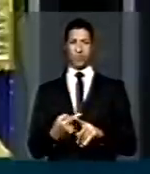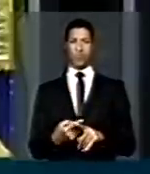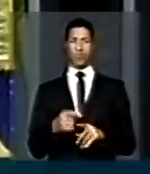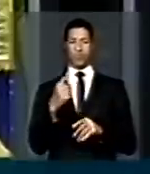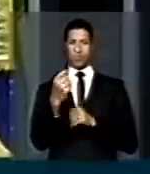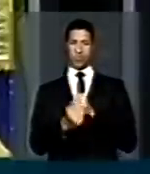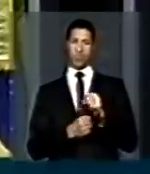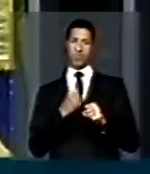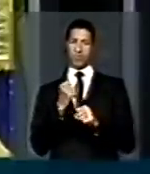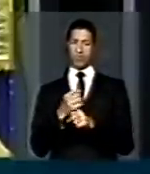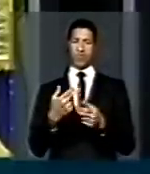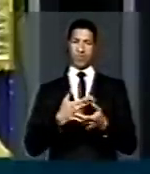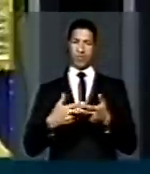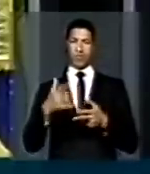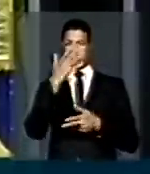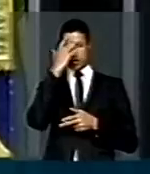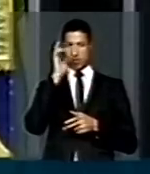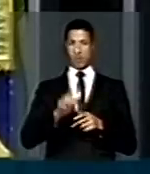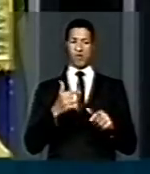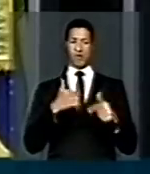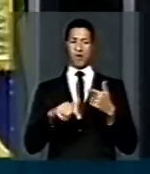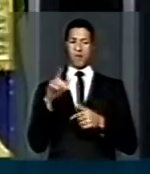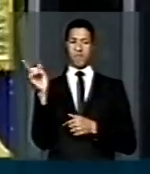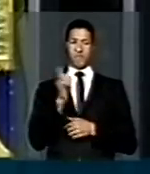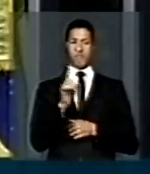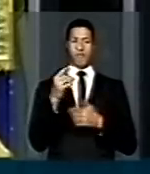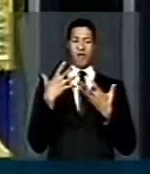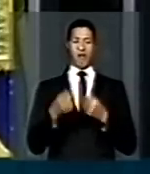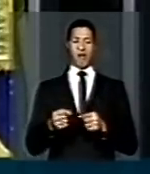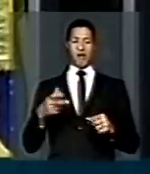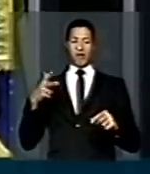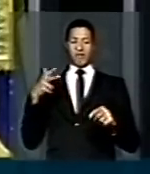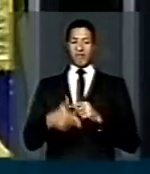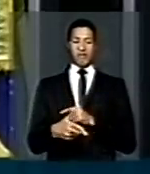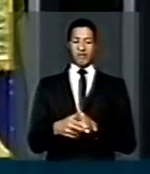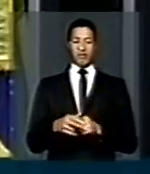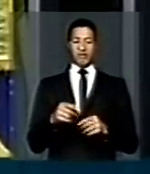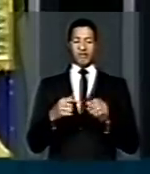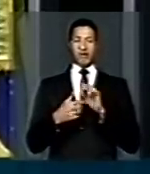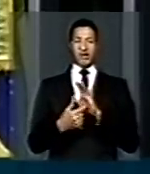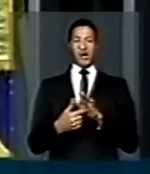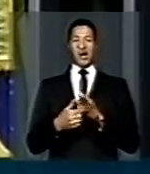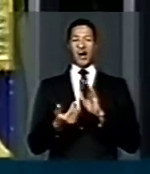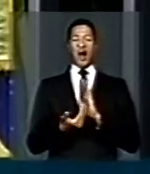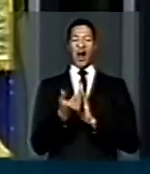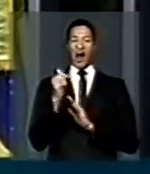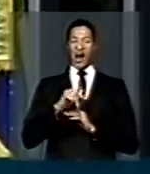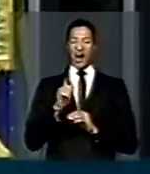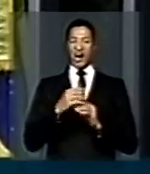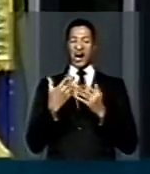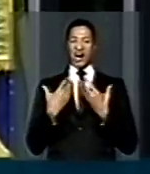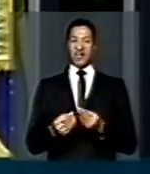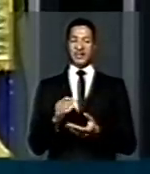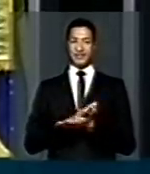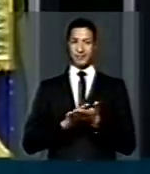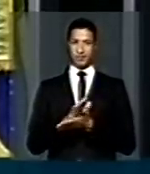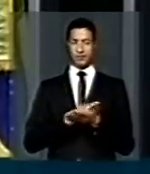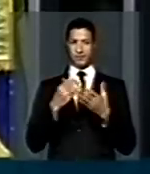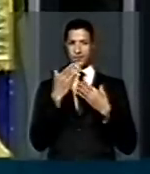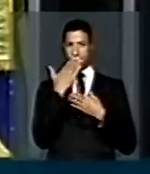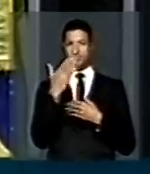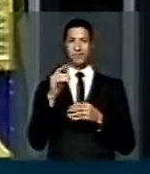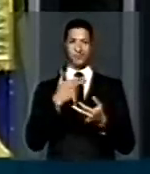ô trabalhador brasileiro não vamos dar um basta mostrar que esta casa não vai aceitar este tipo de